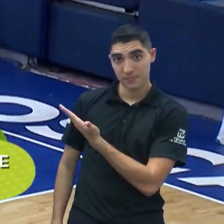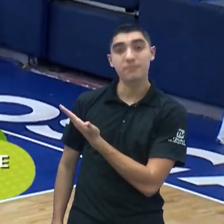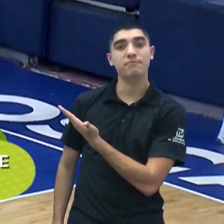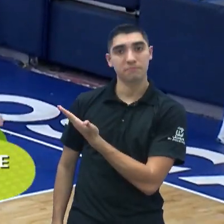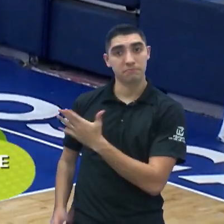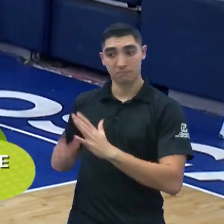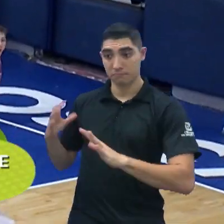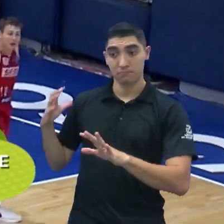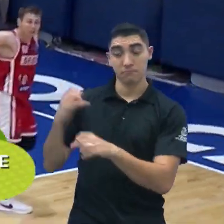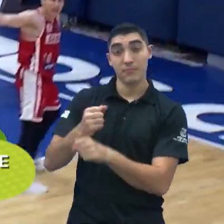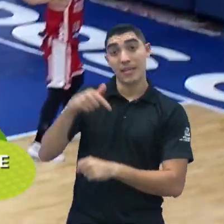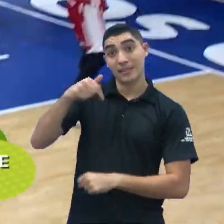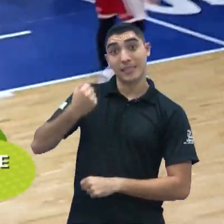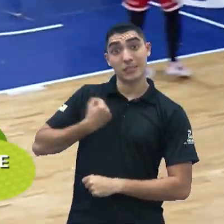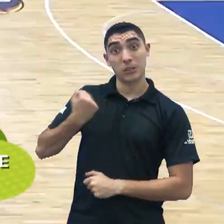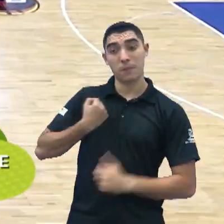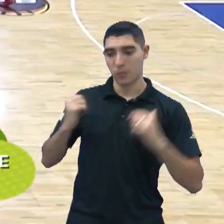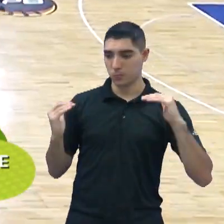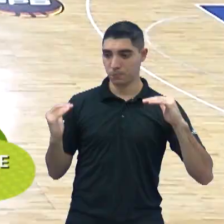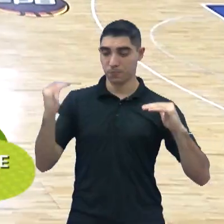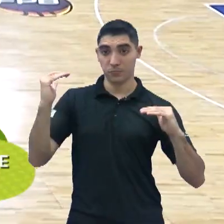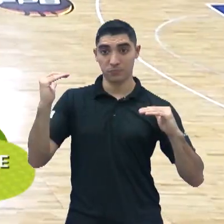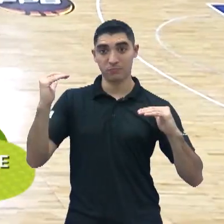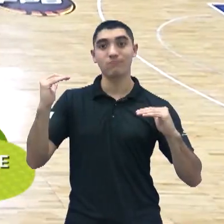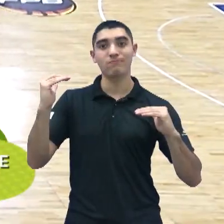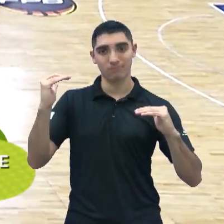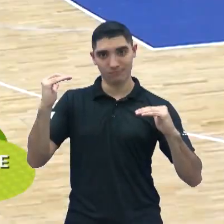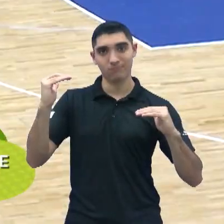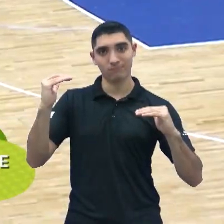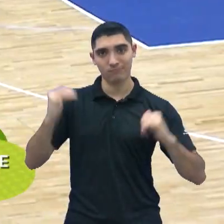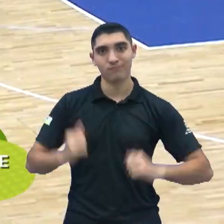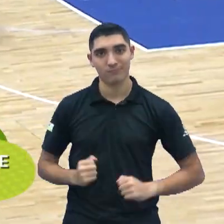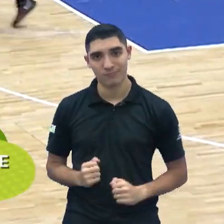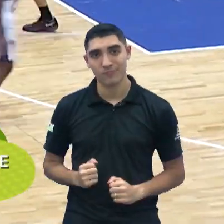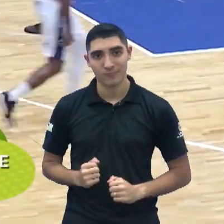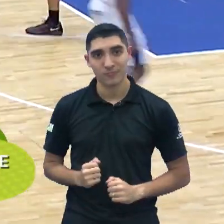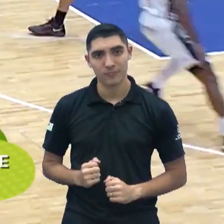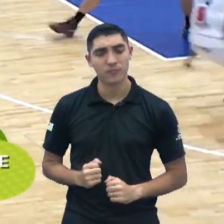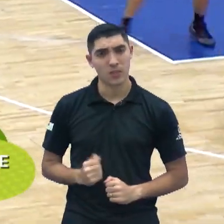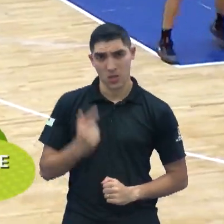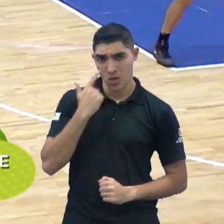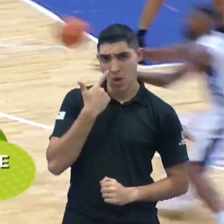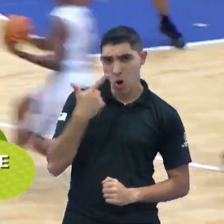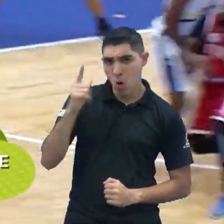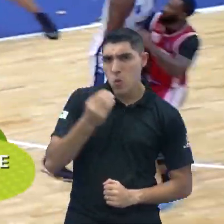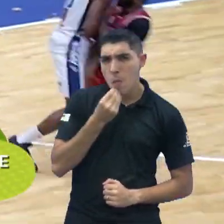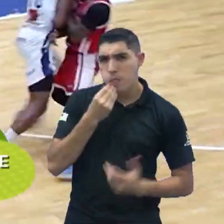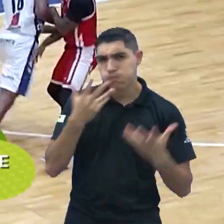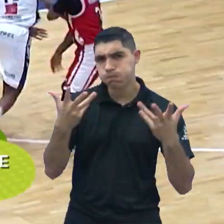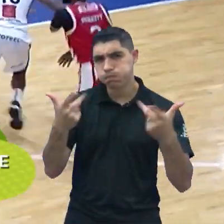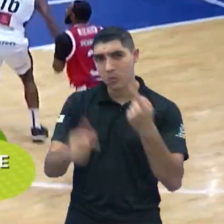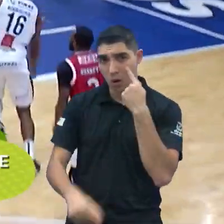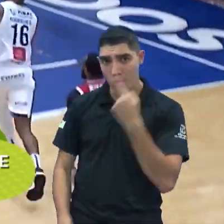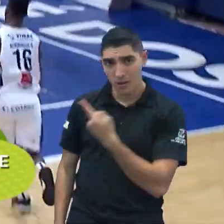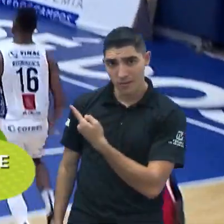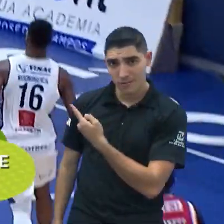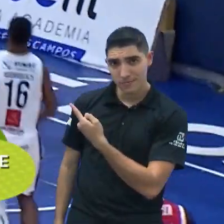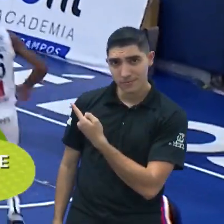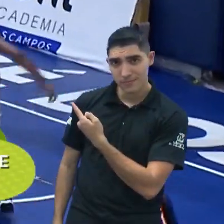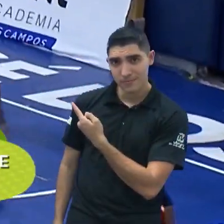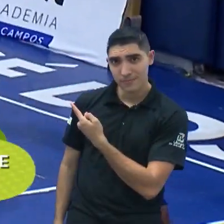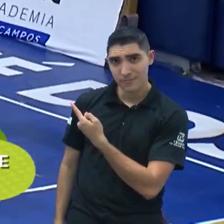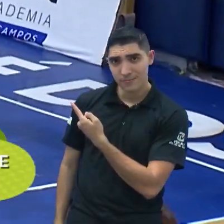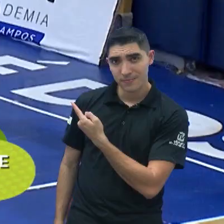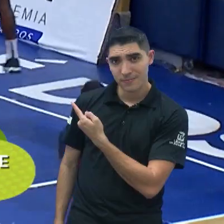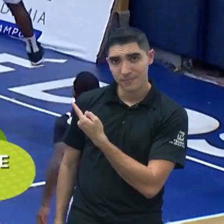para 7 a vantagem do São José. E que lance foi esse? A bola bateu no